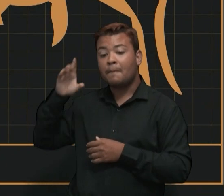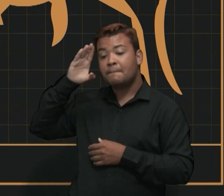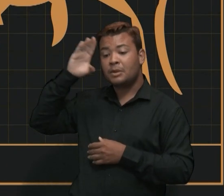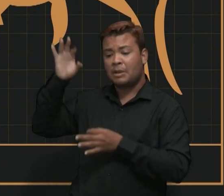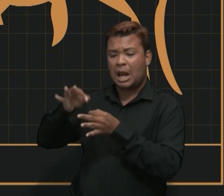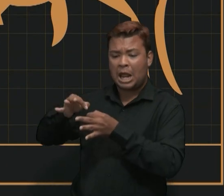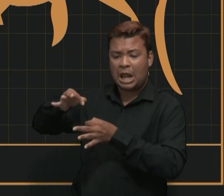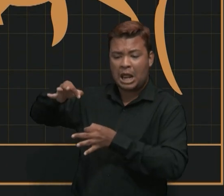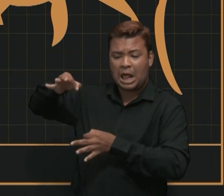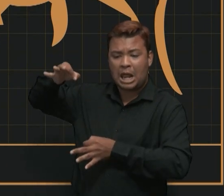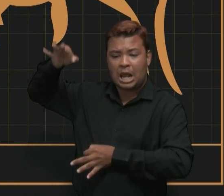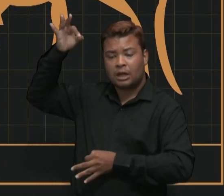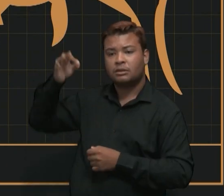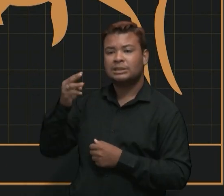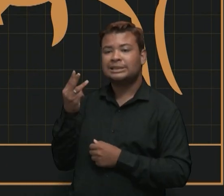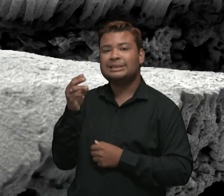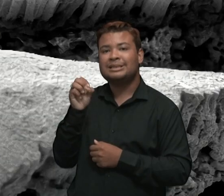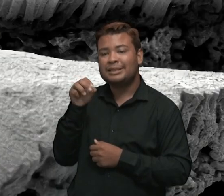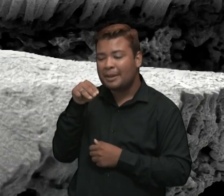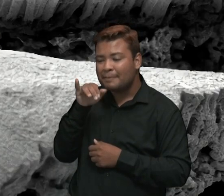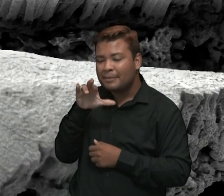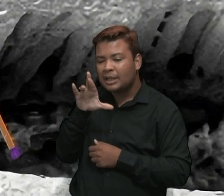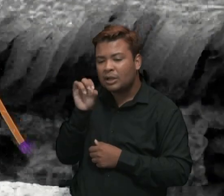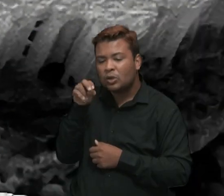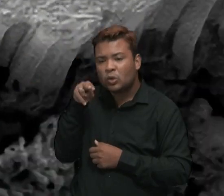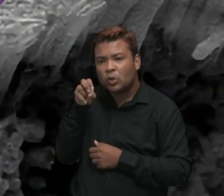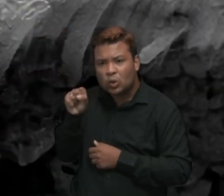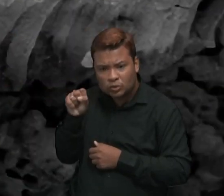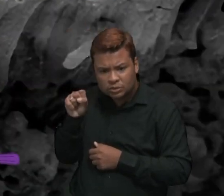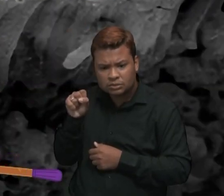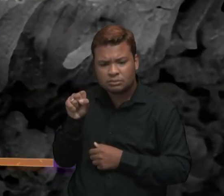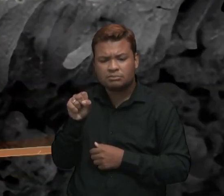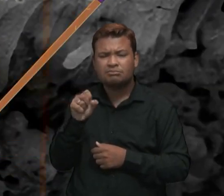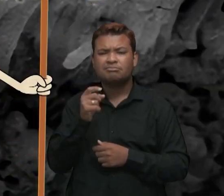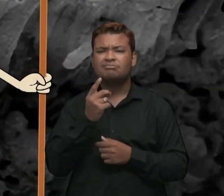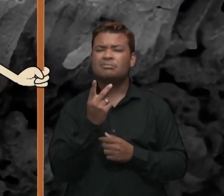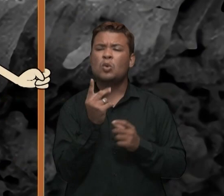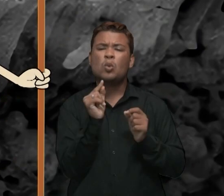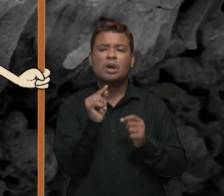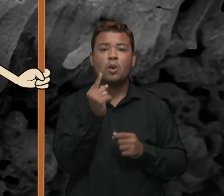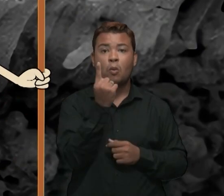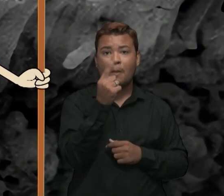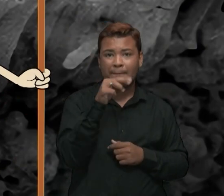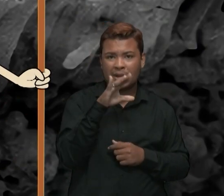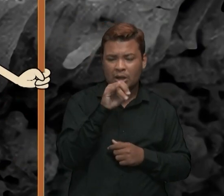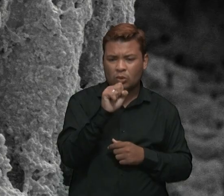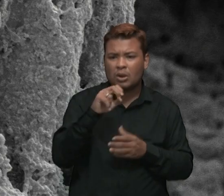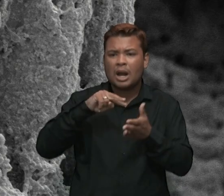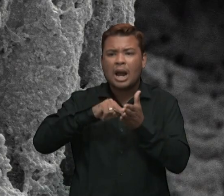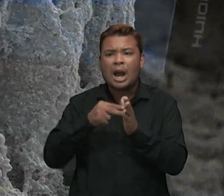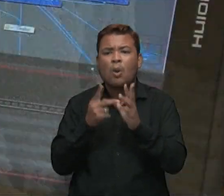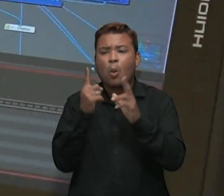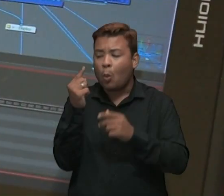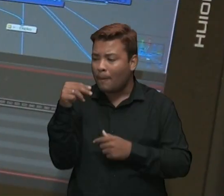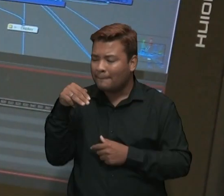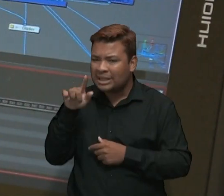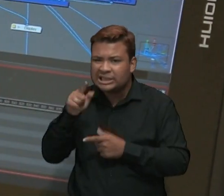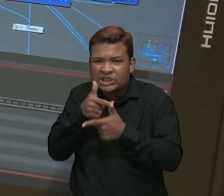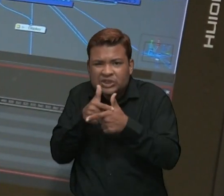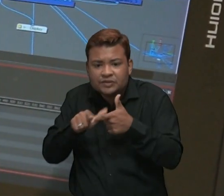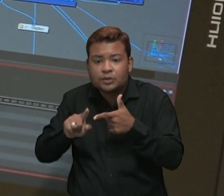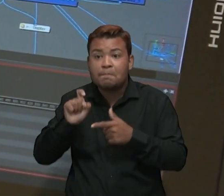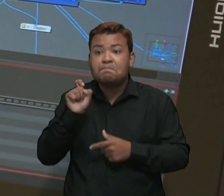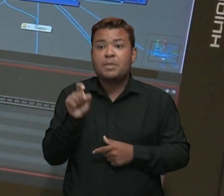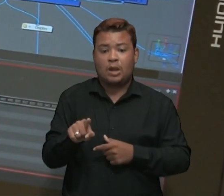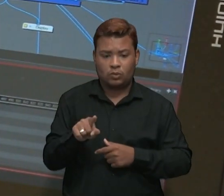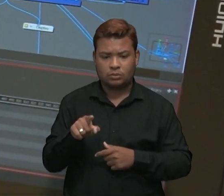principal é de 30 microns de altura. 1 micron é o mesmo que dividir 1 milímetro por 1000. A animação foi